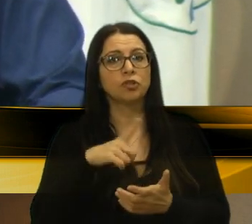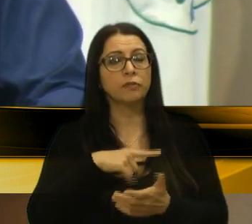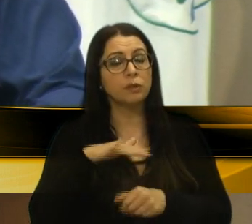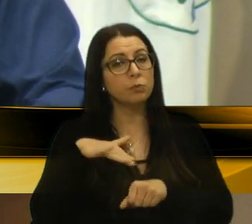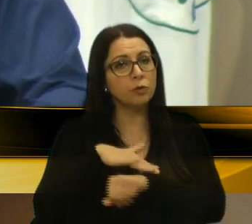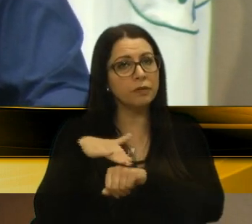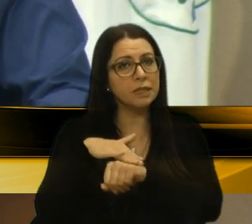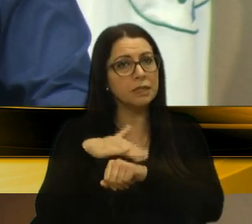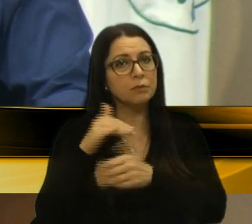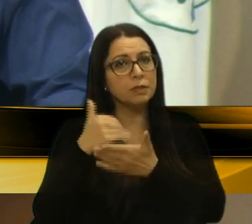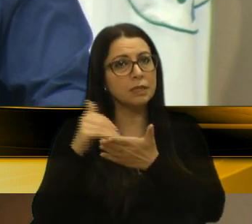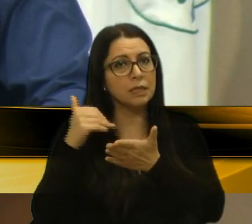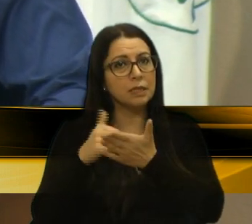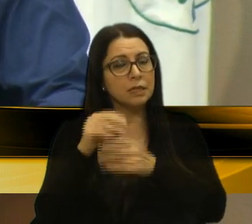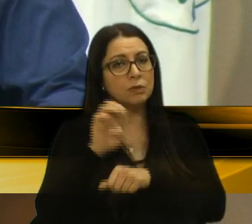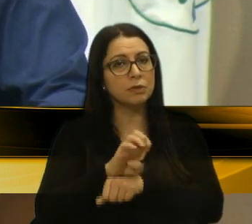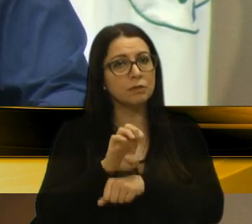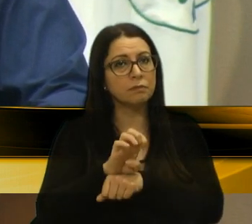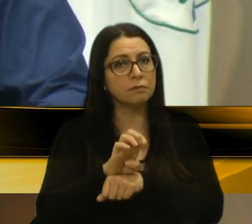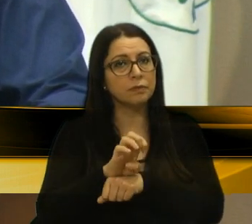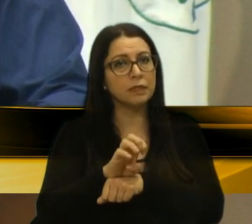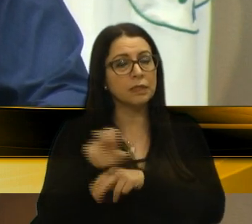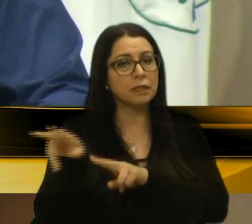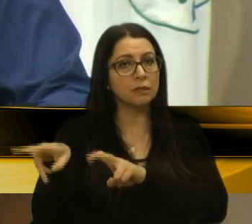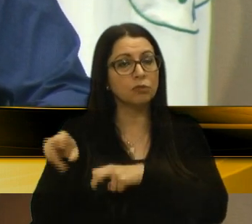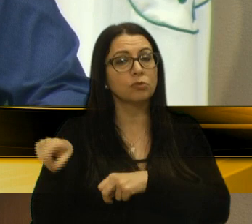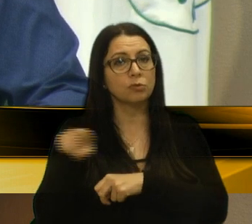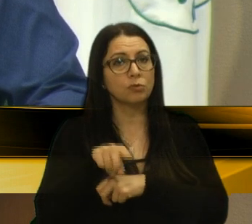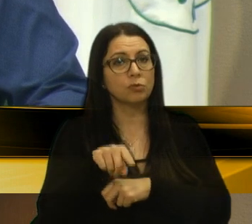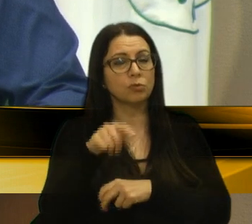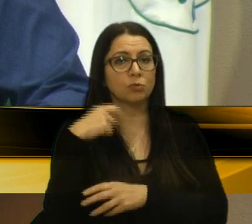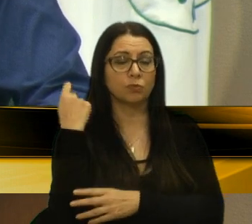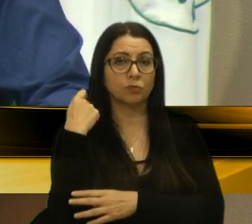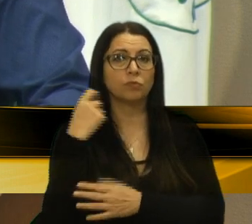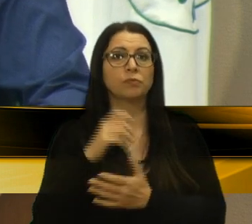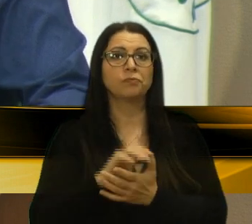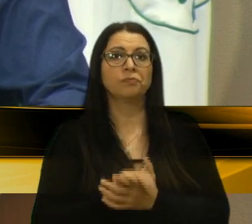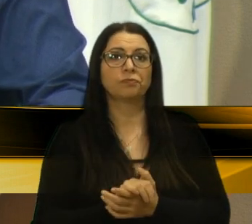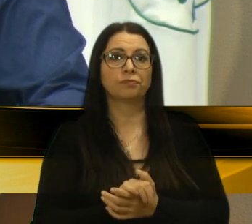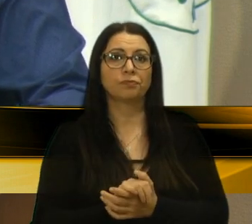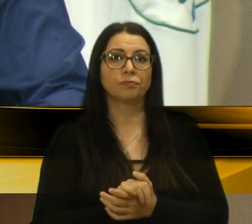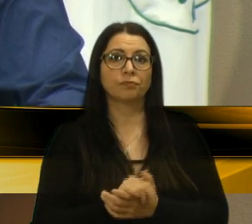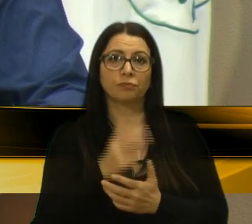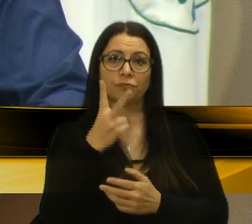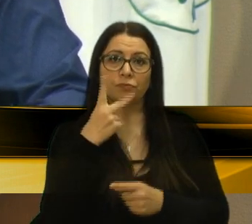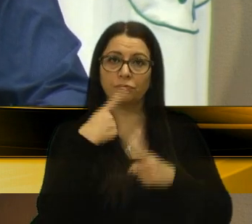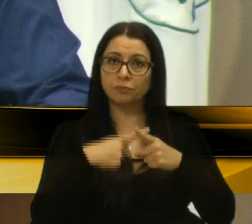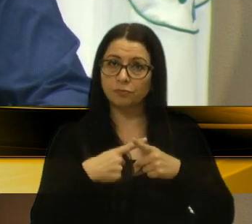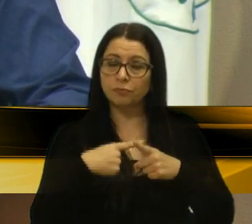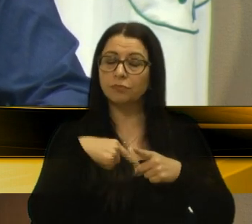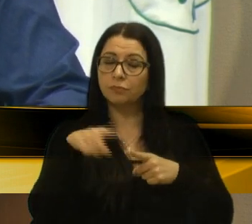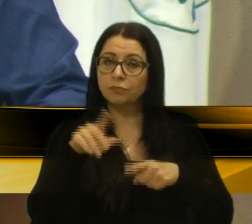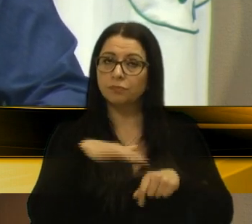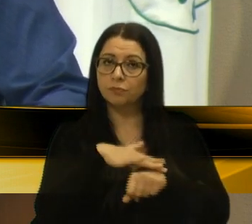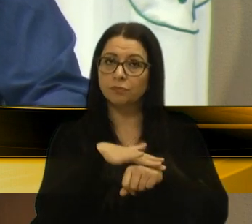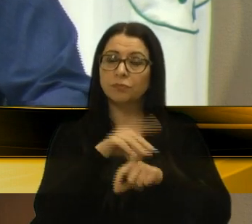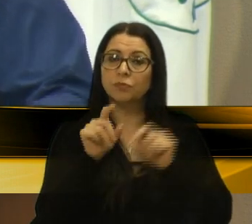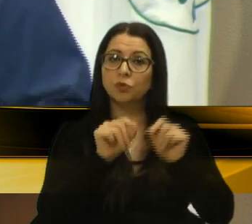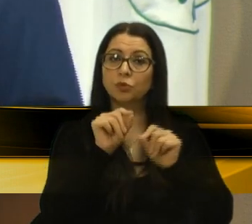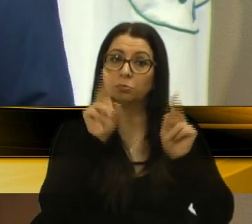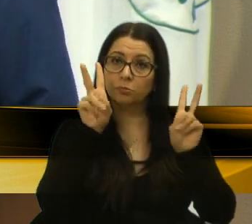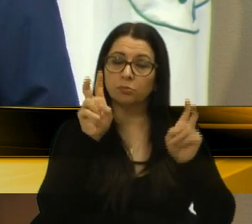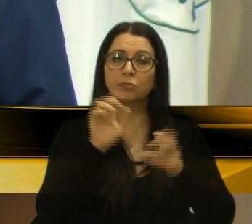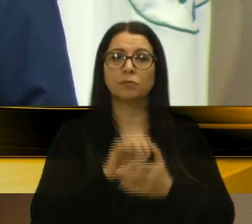conversando com o secretário estadual da Agricultura aqui do estado do Rio Grande do Sul, por duas ocasiões sobre este